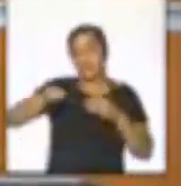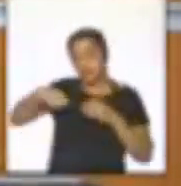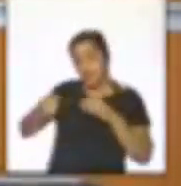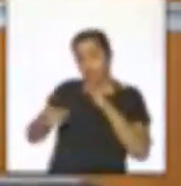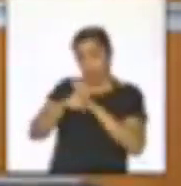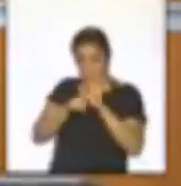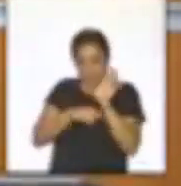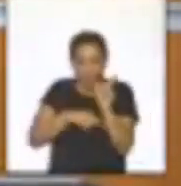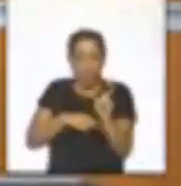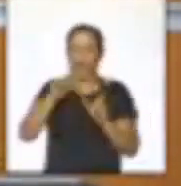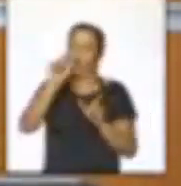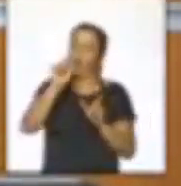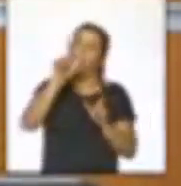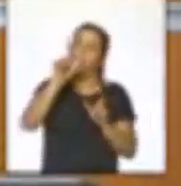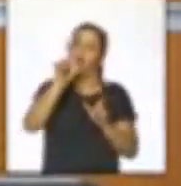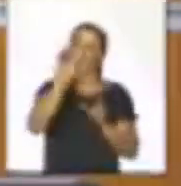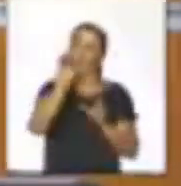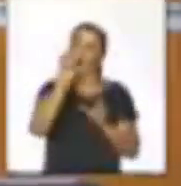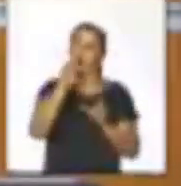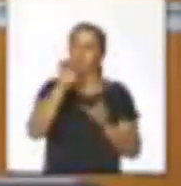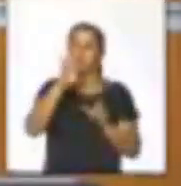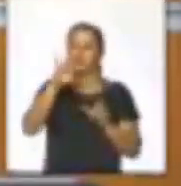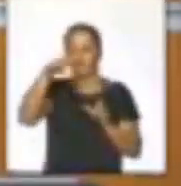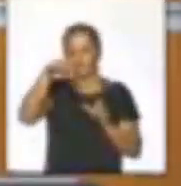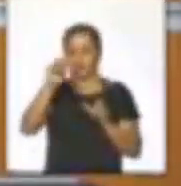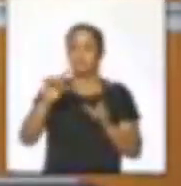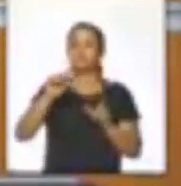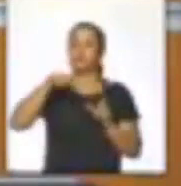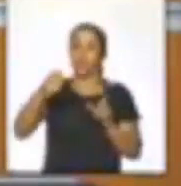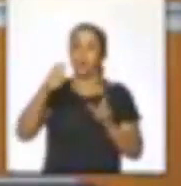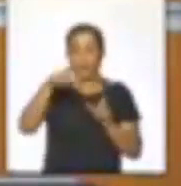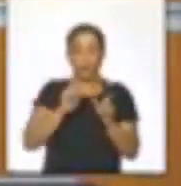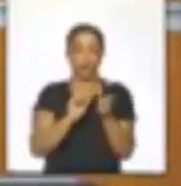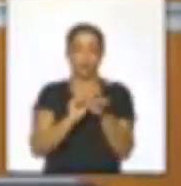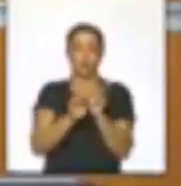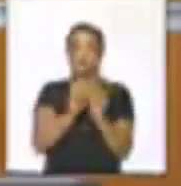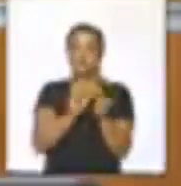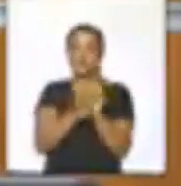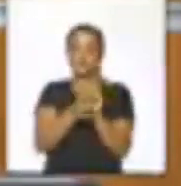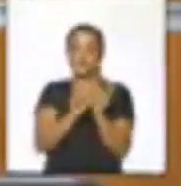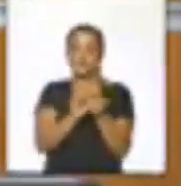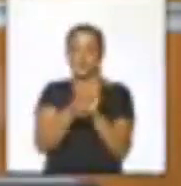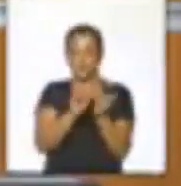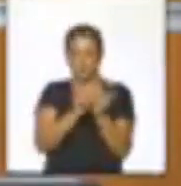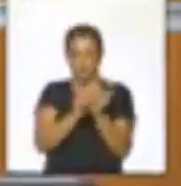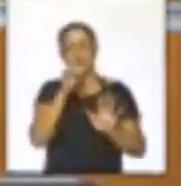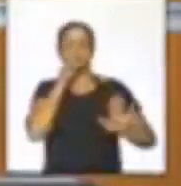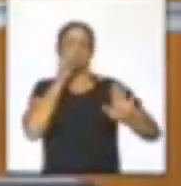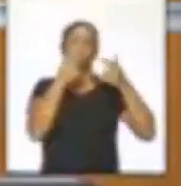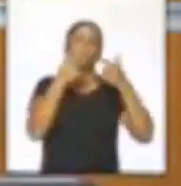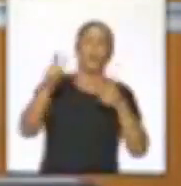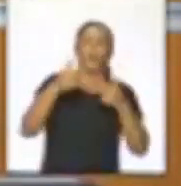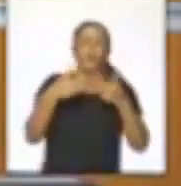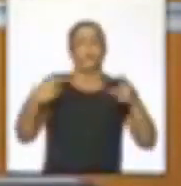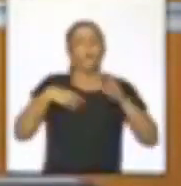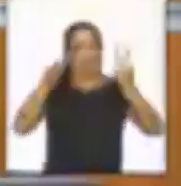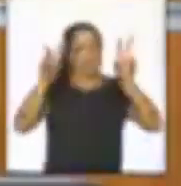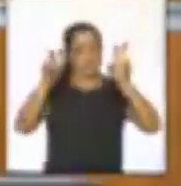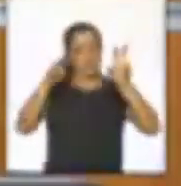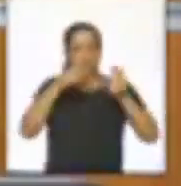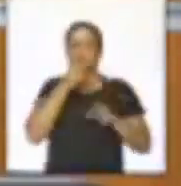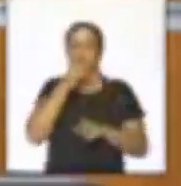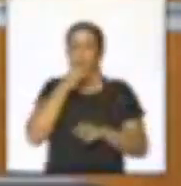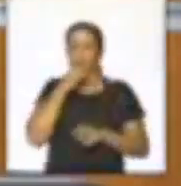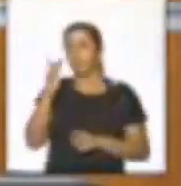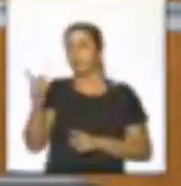Vamos pegar um outro caso, um outro exemplo. Quando você vai fazer um bolo, eu não sou especialista em bolo, tá? Mas